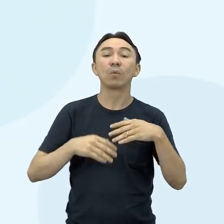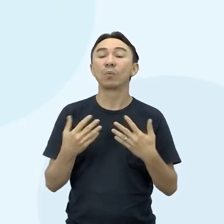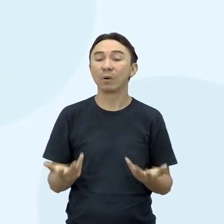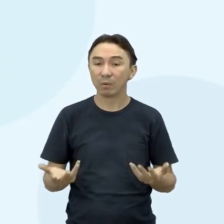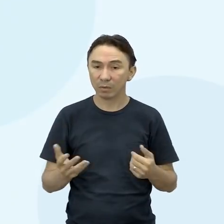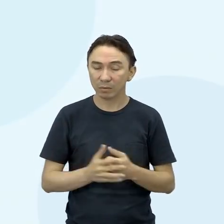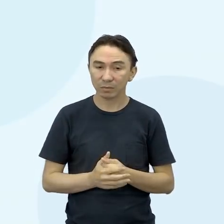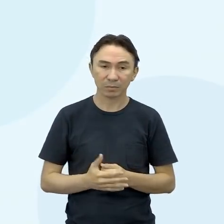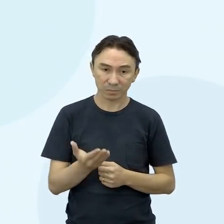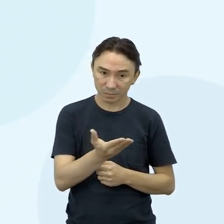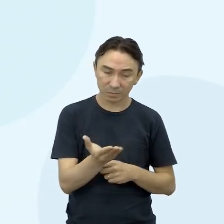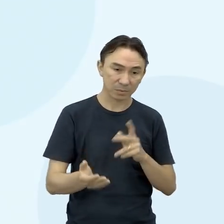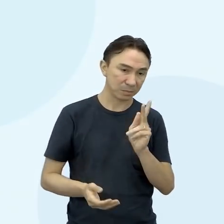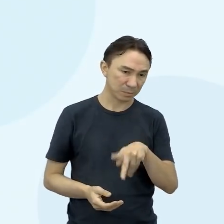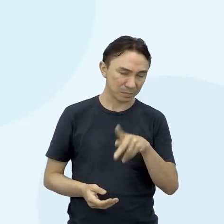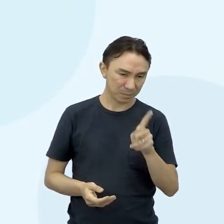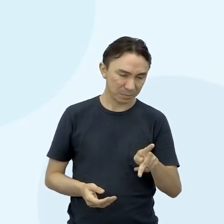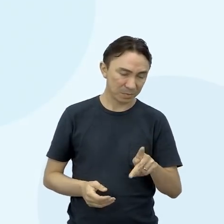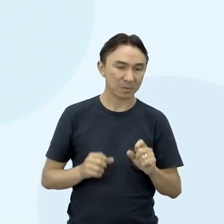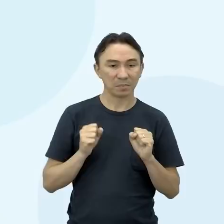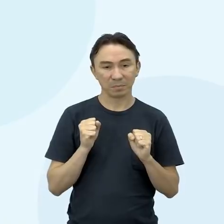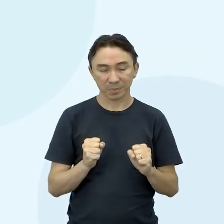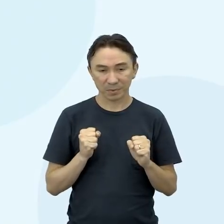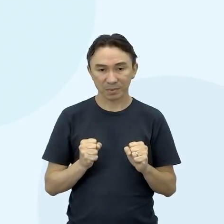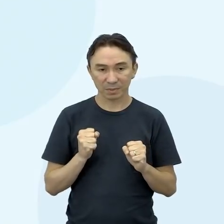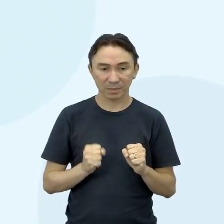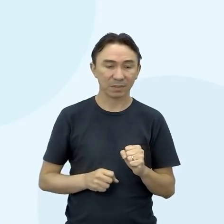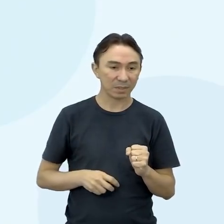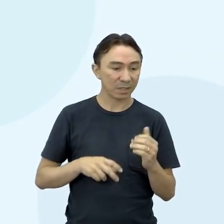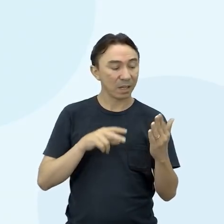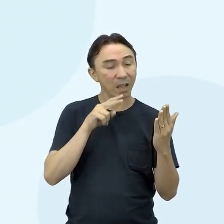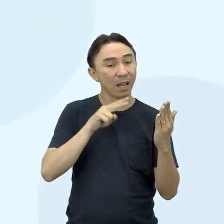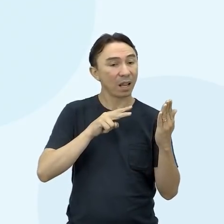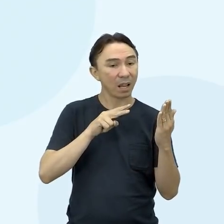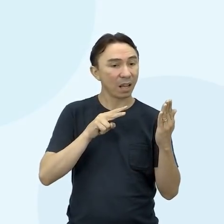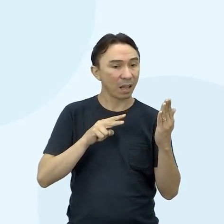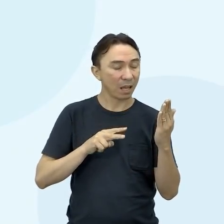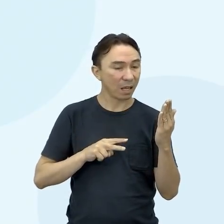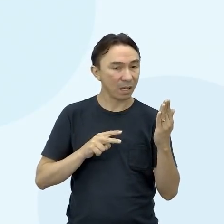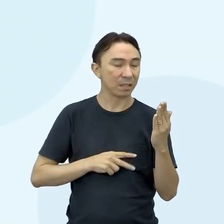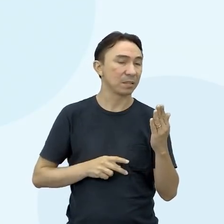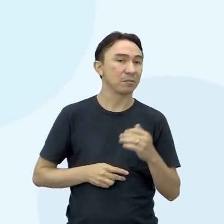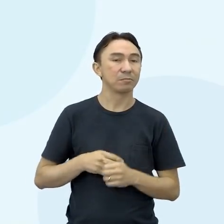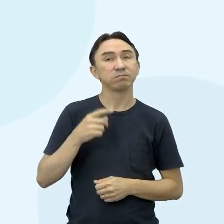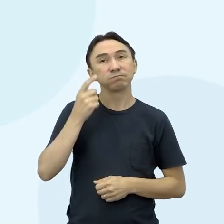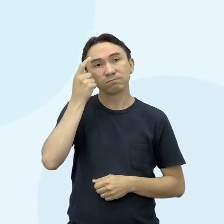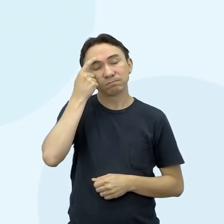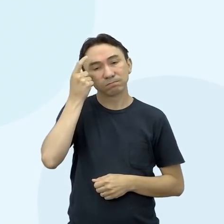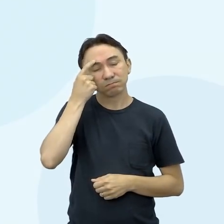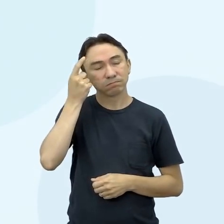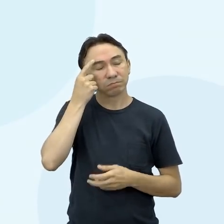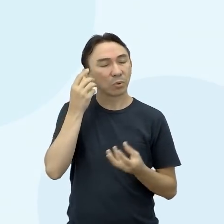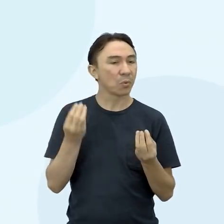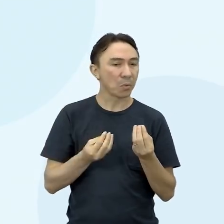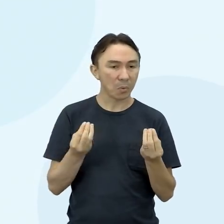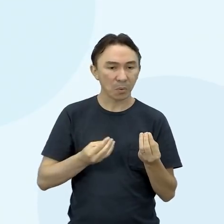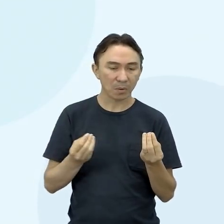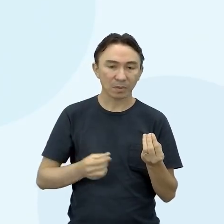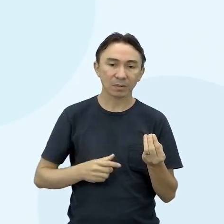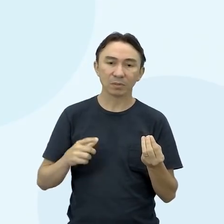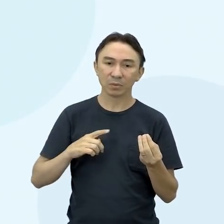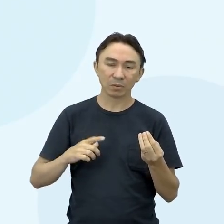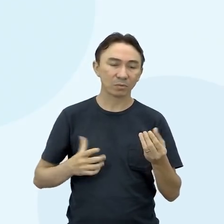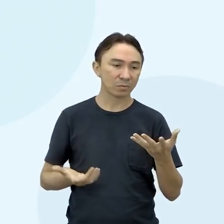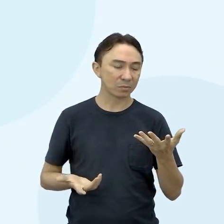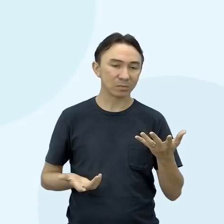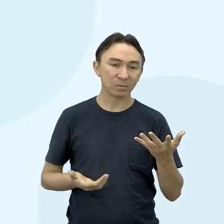bom, professor, dar uma lida nesse tópico e pensar em entregas ao longo de todo o componente,